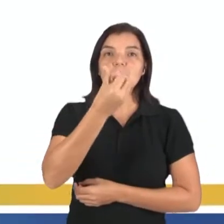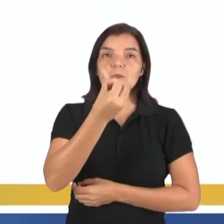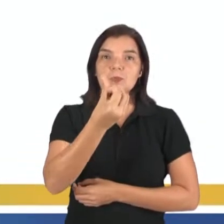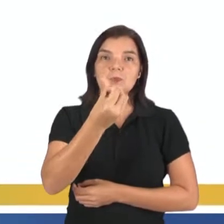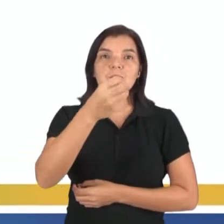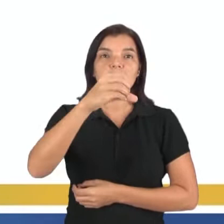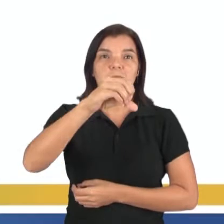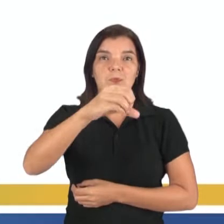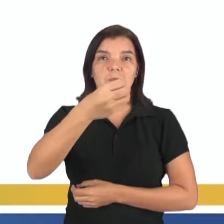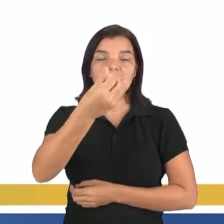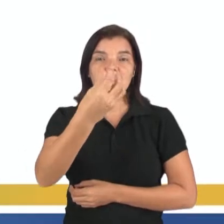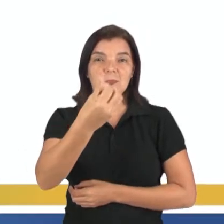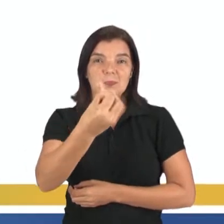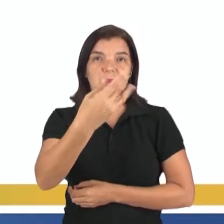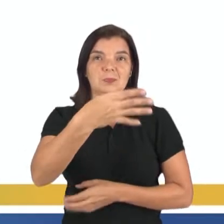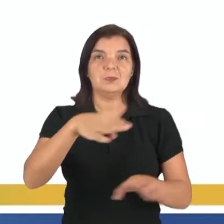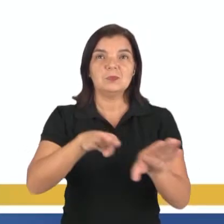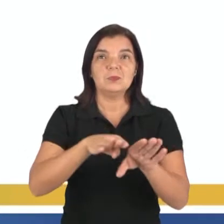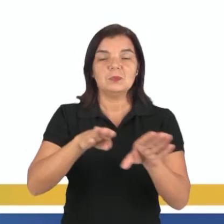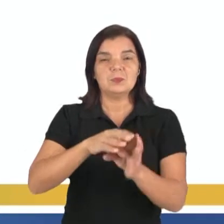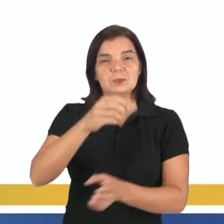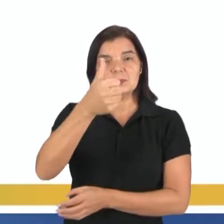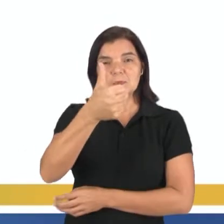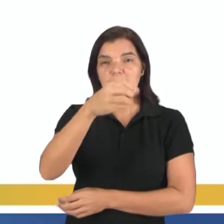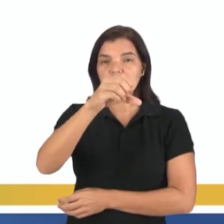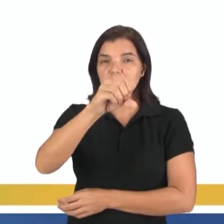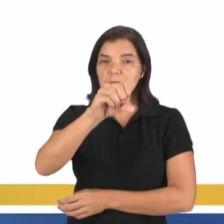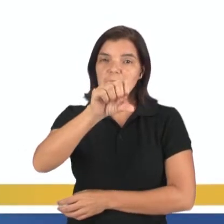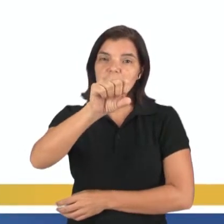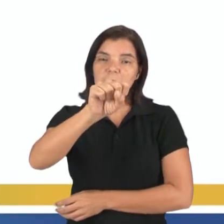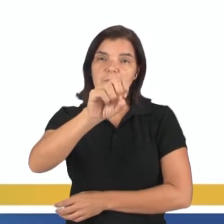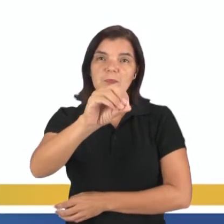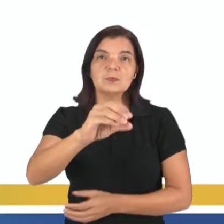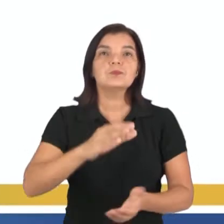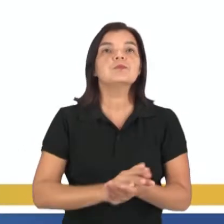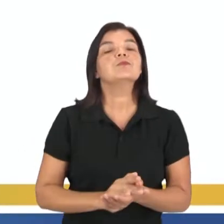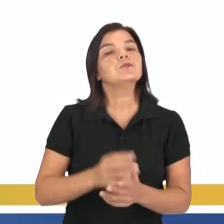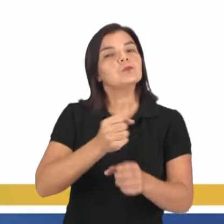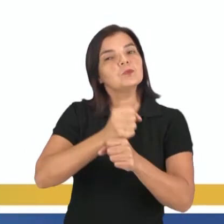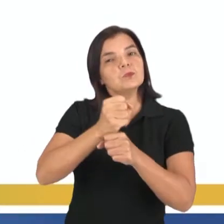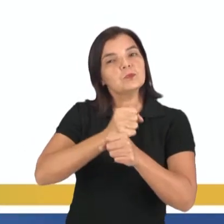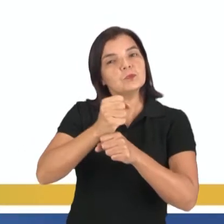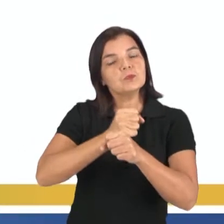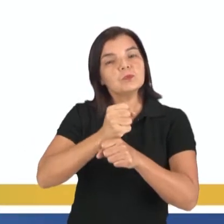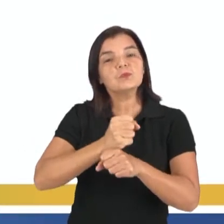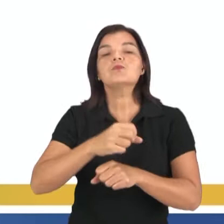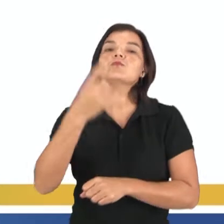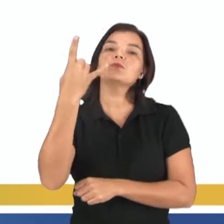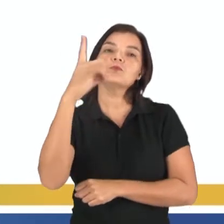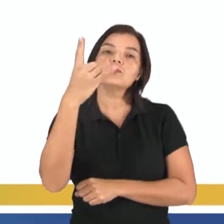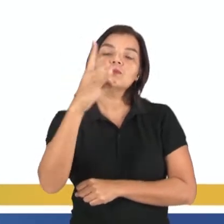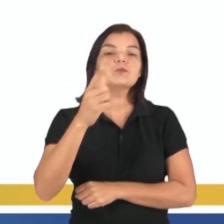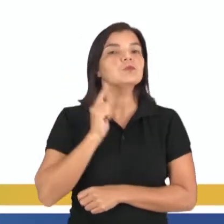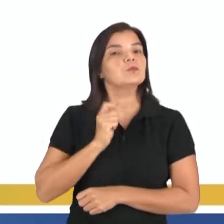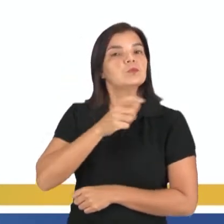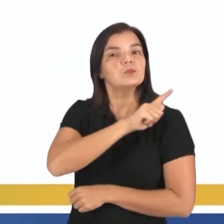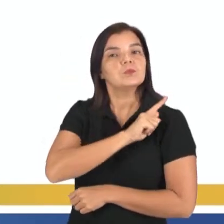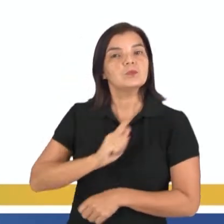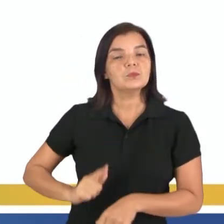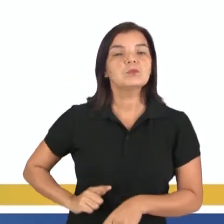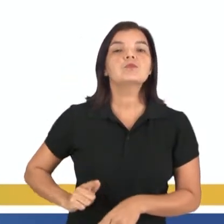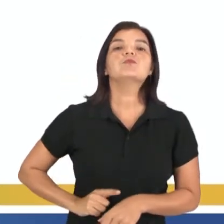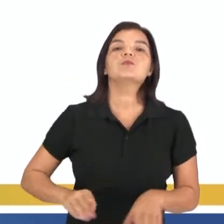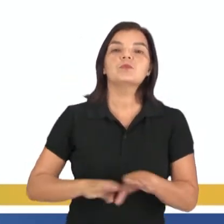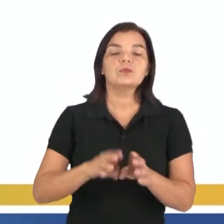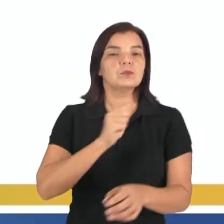até 1980, o ano em que a democracia foi instalada na Bolívia, eles foram governados por uma junta militar, por um